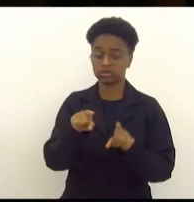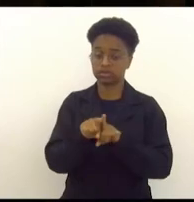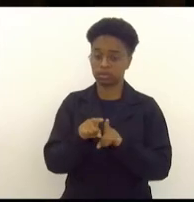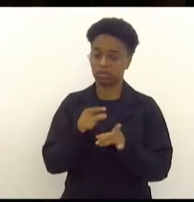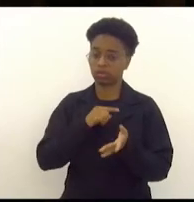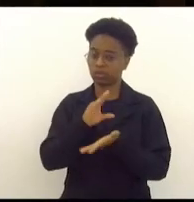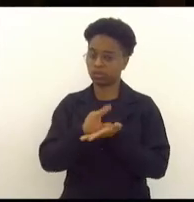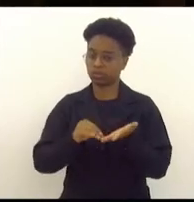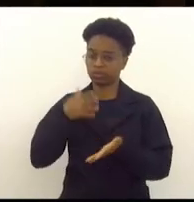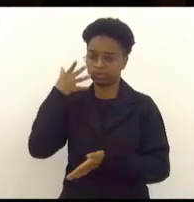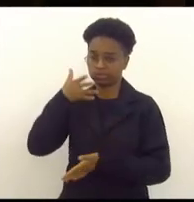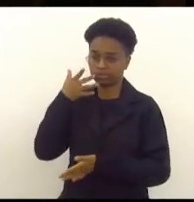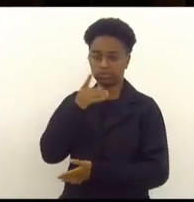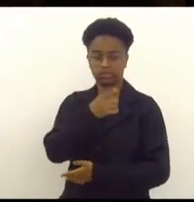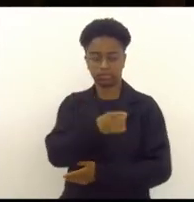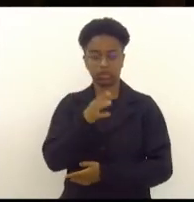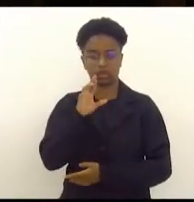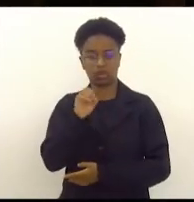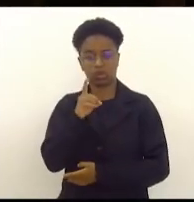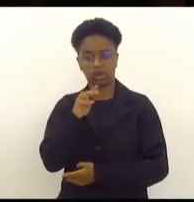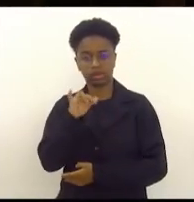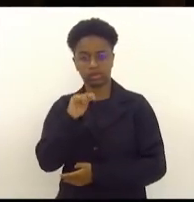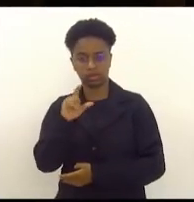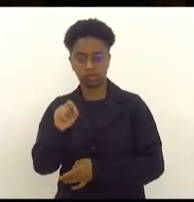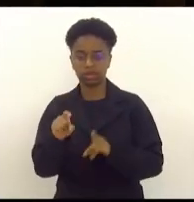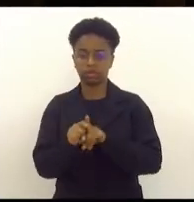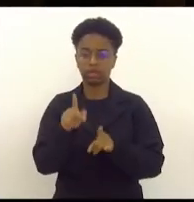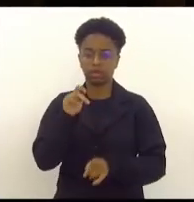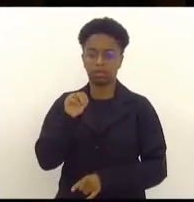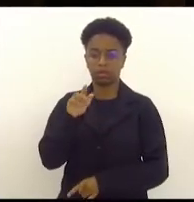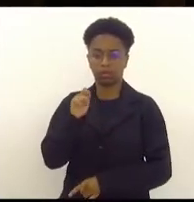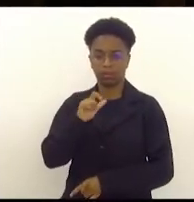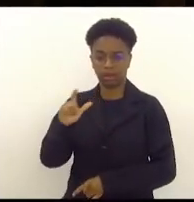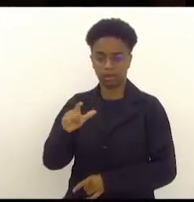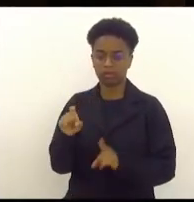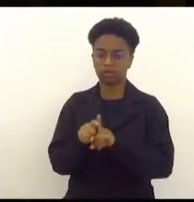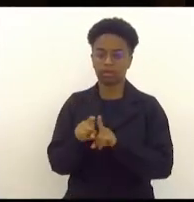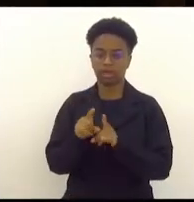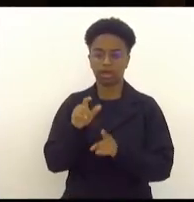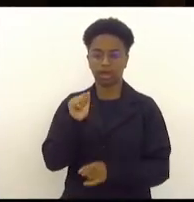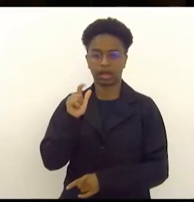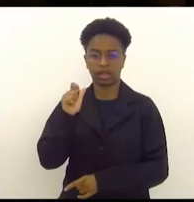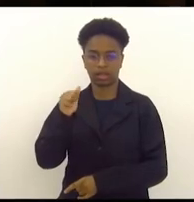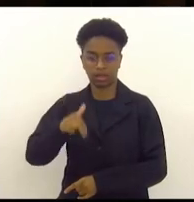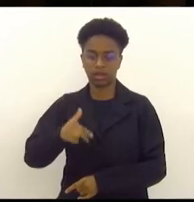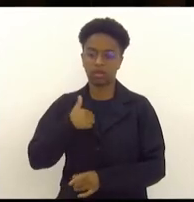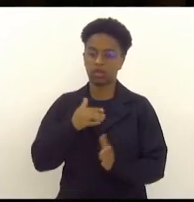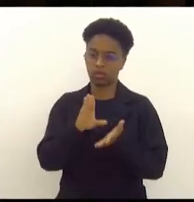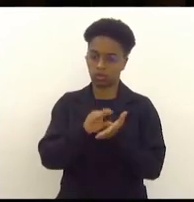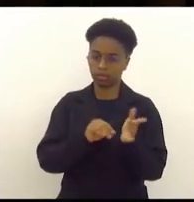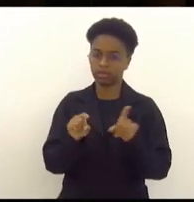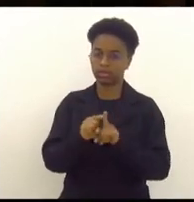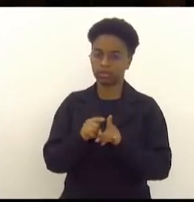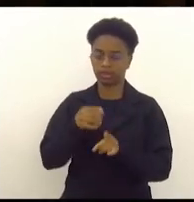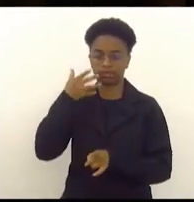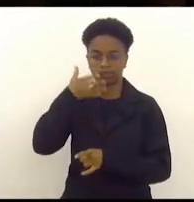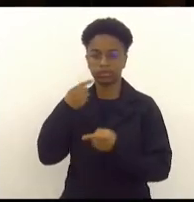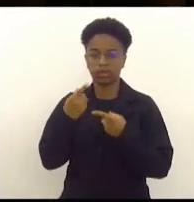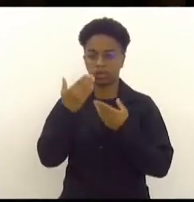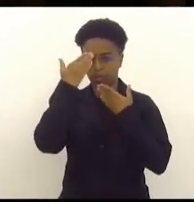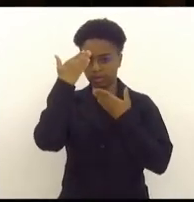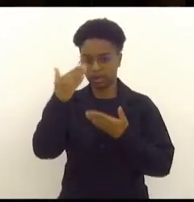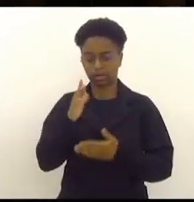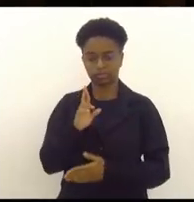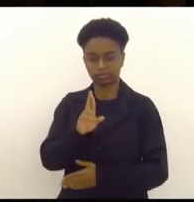suas palavras Rodrigo o deputado Paul Bell Deputado Alan Lopes as minhas palavras também Obrigado também por estar aqui me